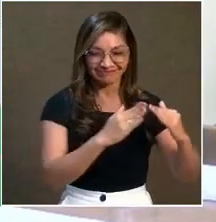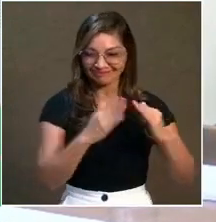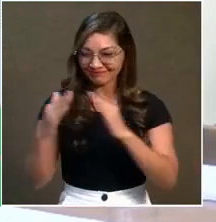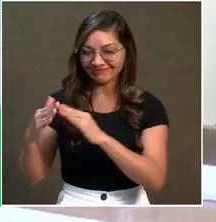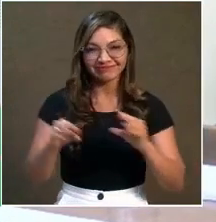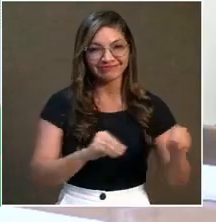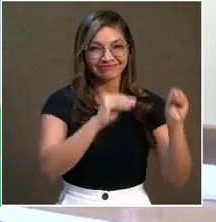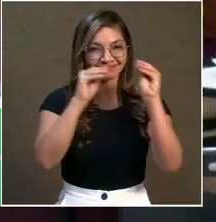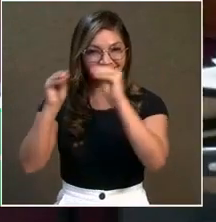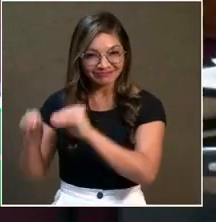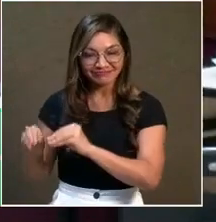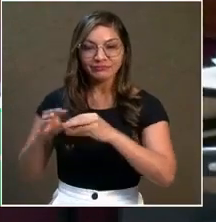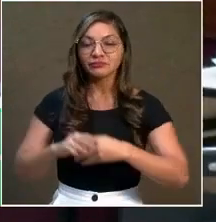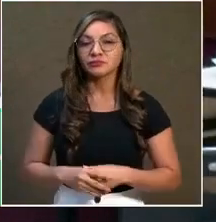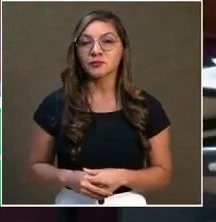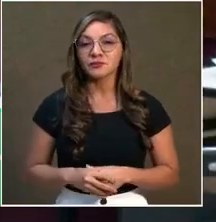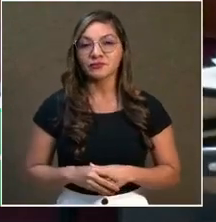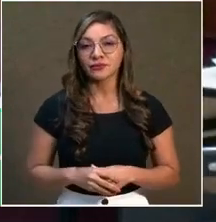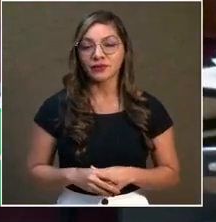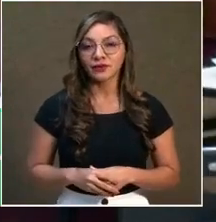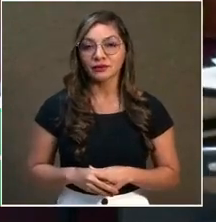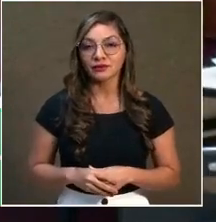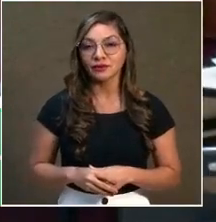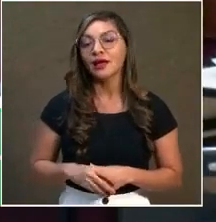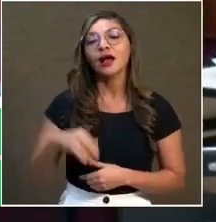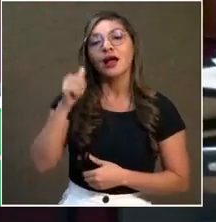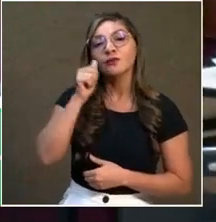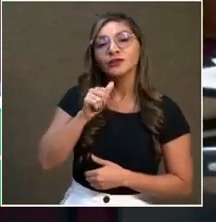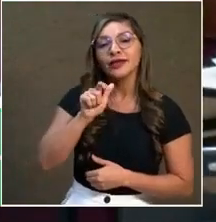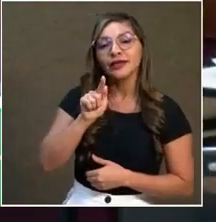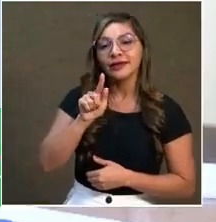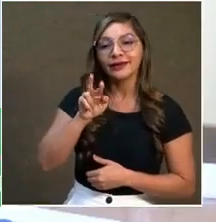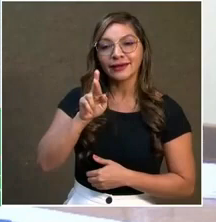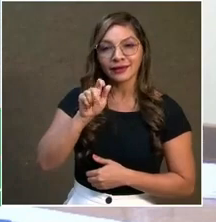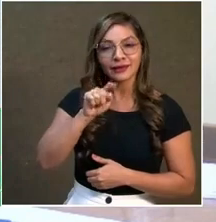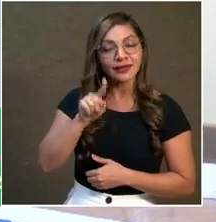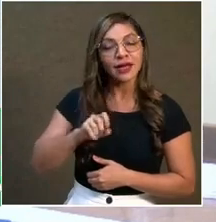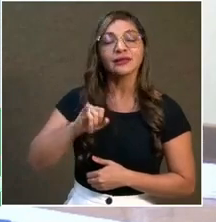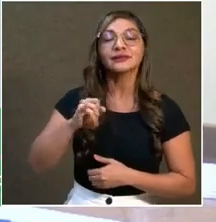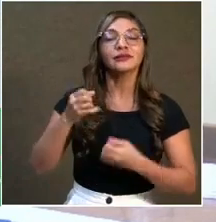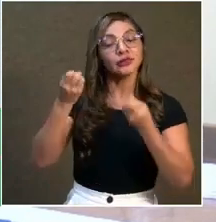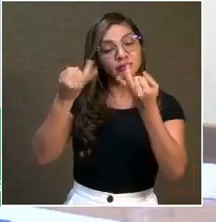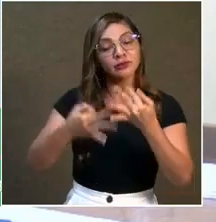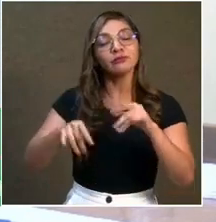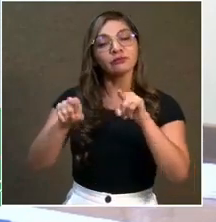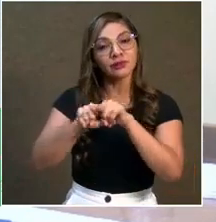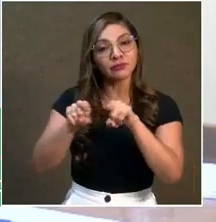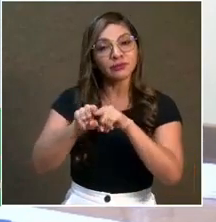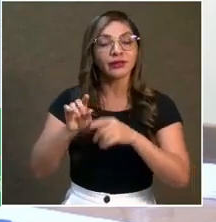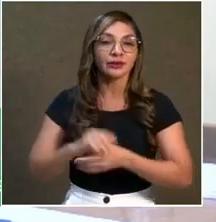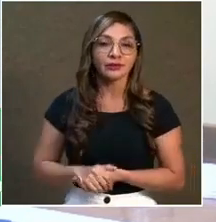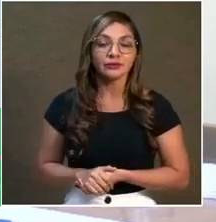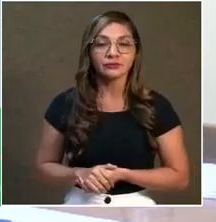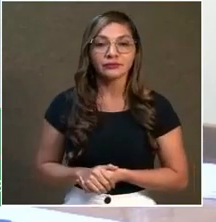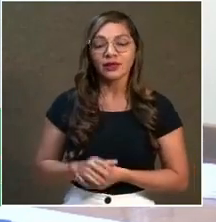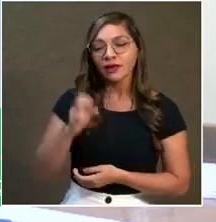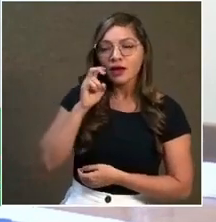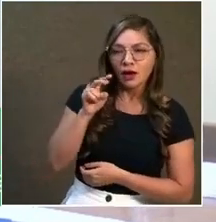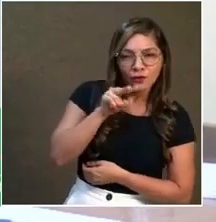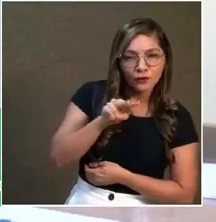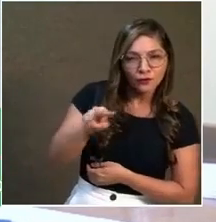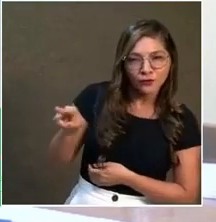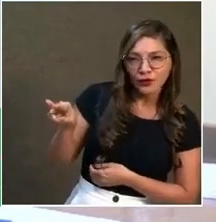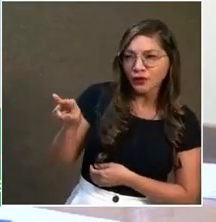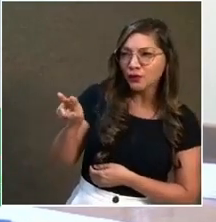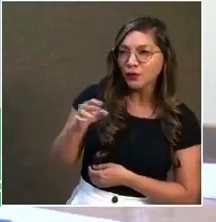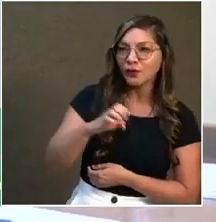Coloca no depoimento da Graziella. A Graziella deixou muito claro que ela tinha avistado ali o Cássio no momento